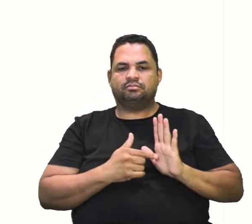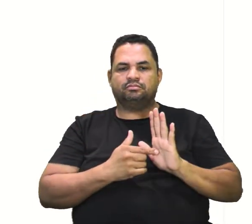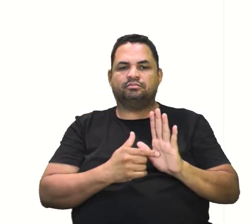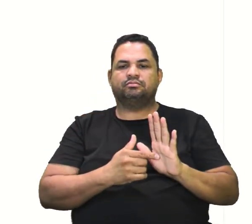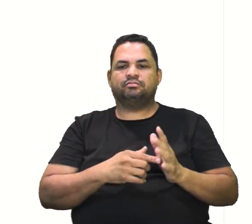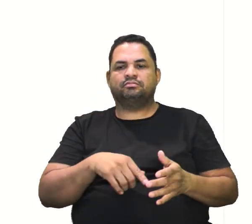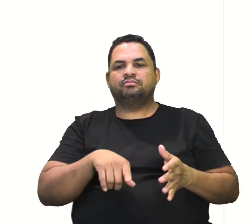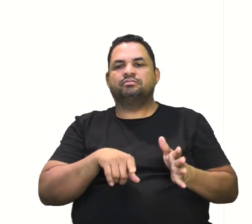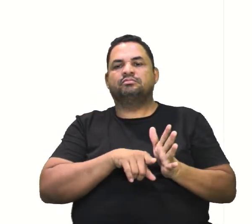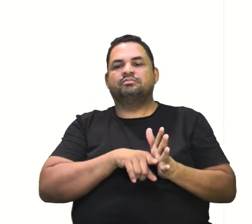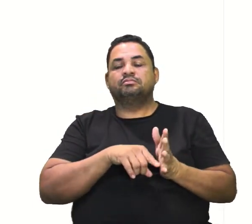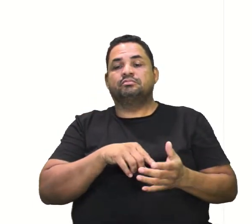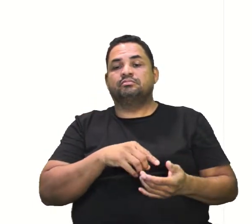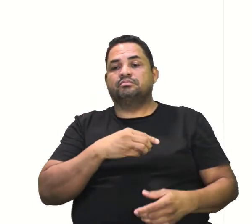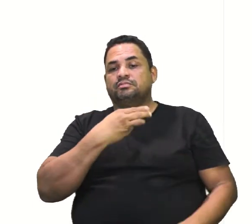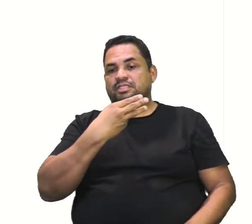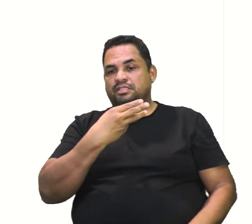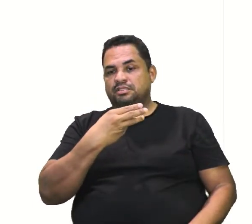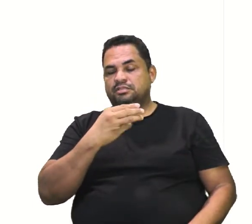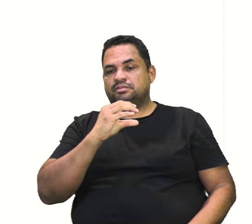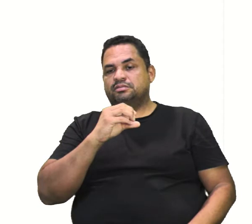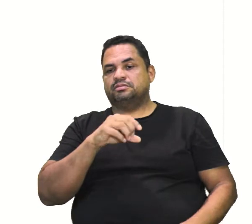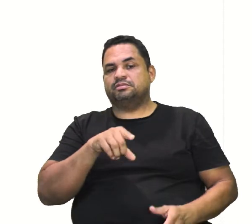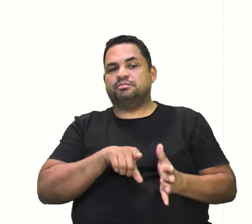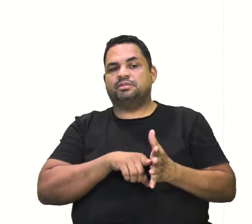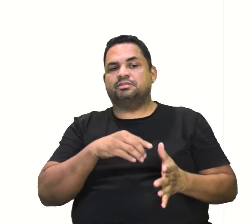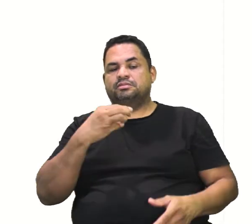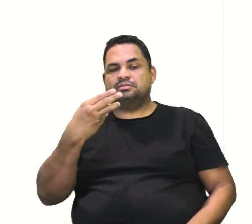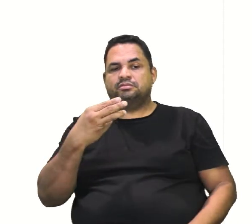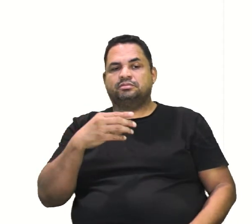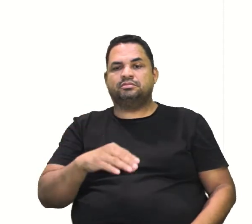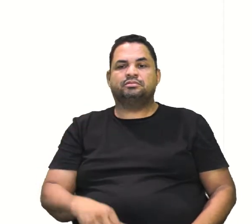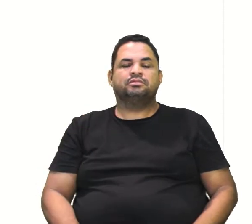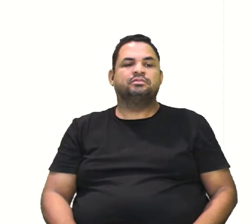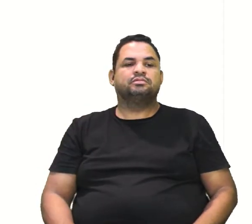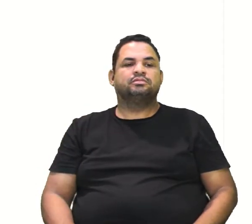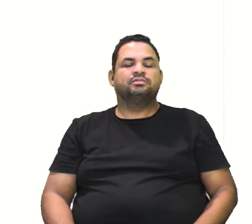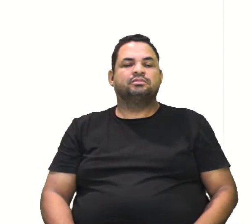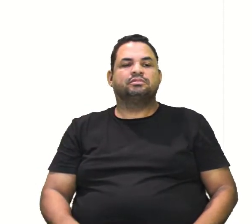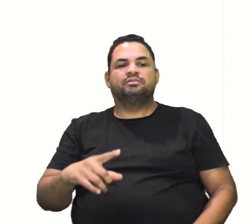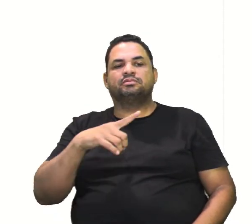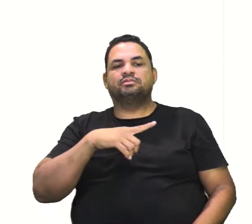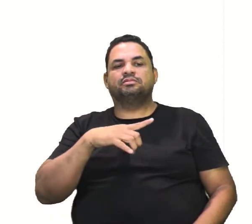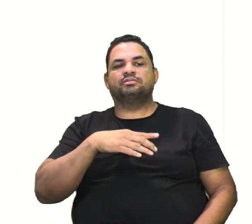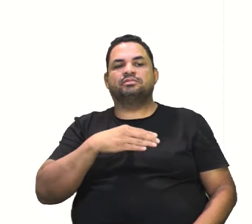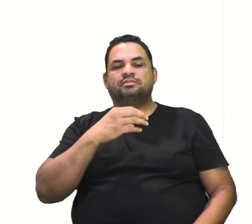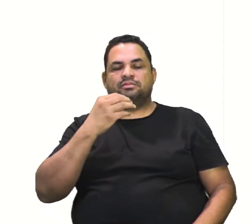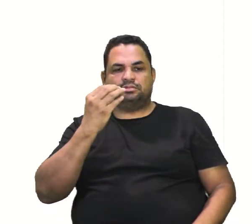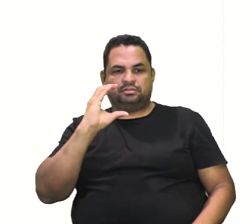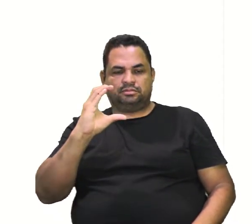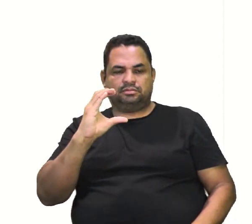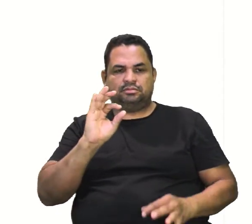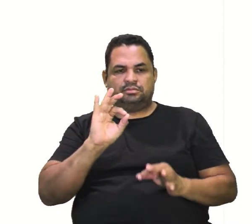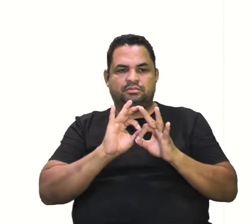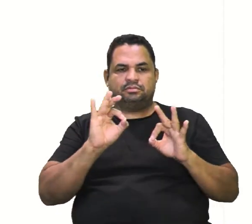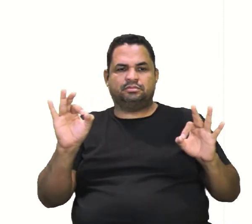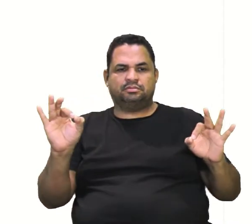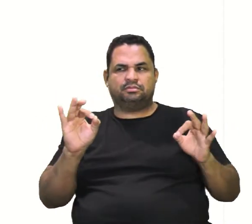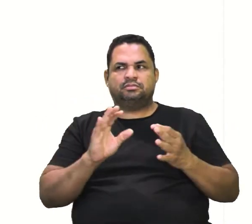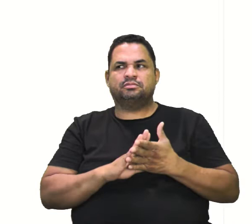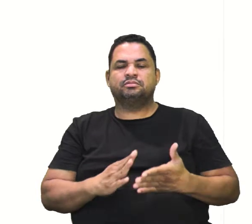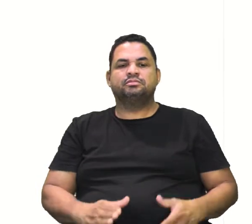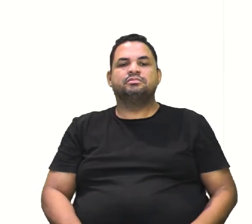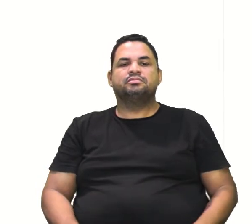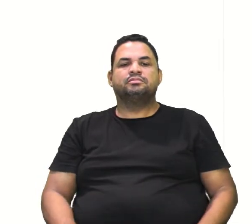e menos 3, isso já é o nosso C, né? Aham. Ah, então aqui a gente tem o C, porque nossa distância focal, então, é 6,